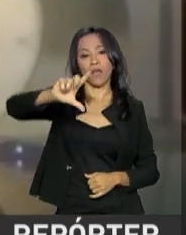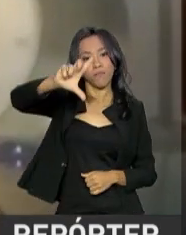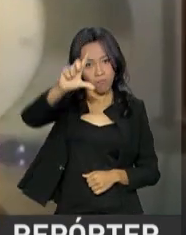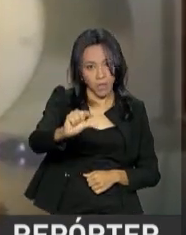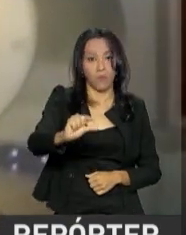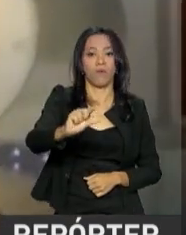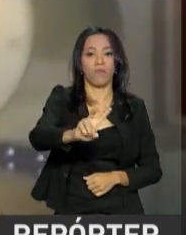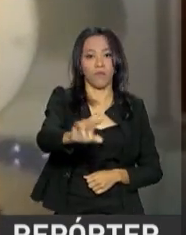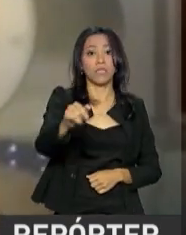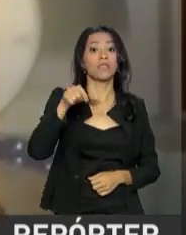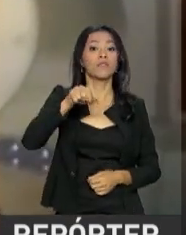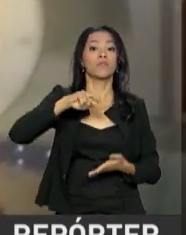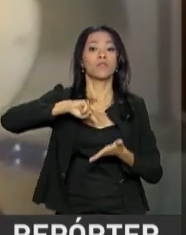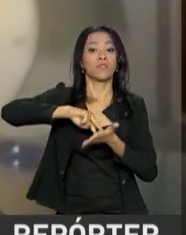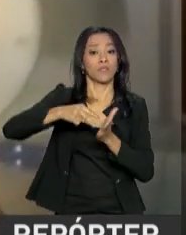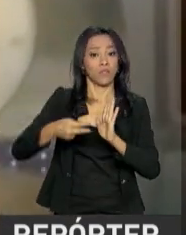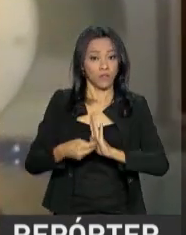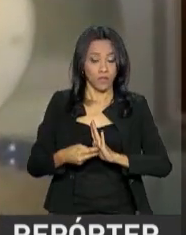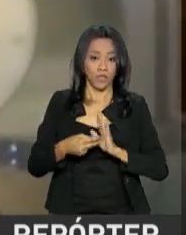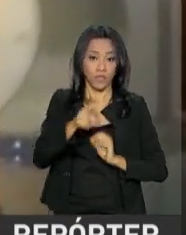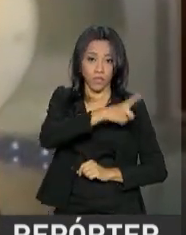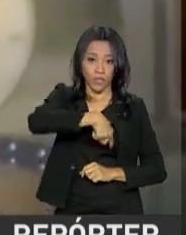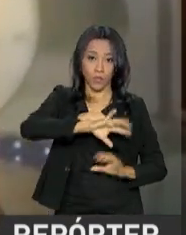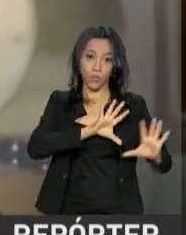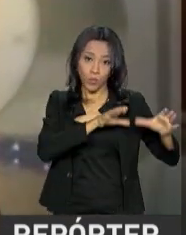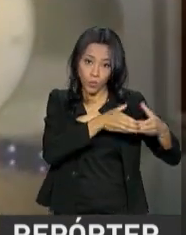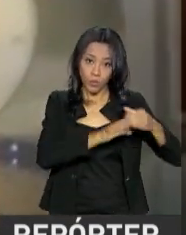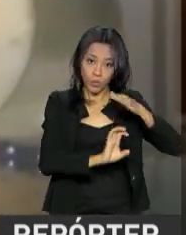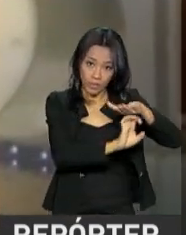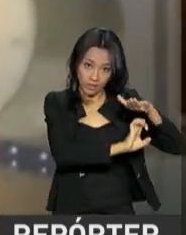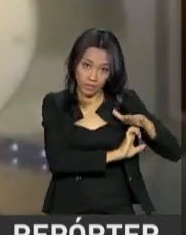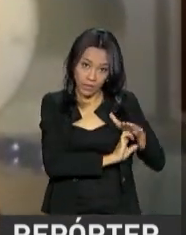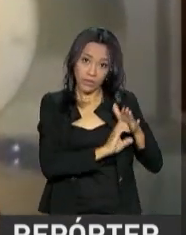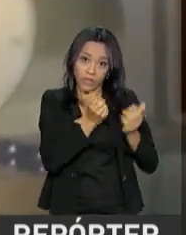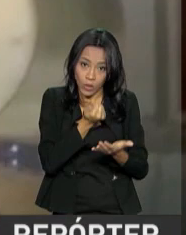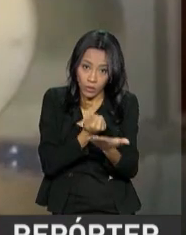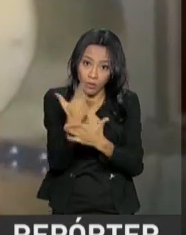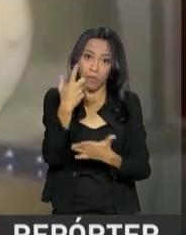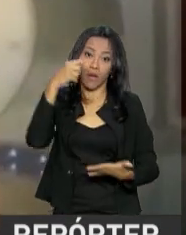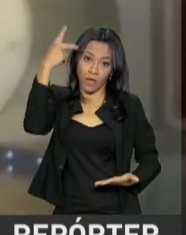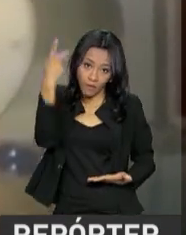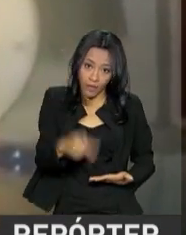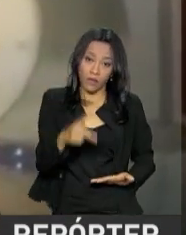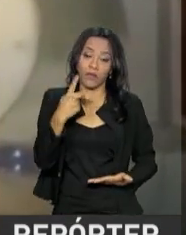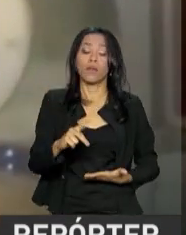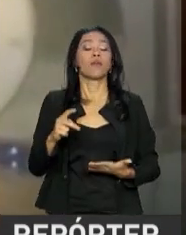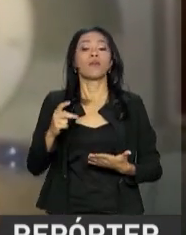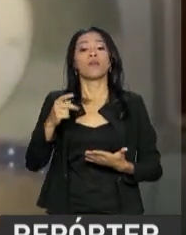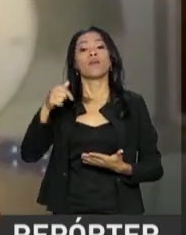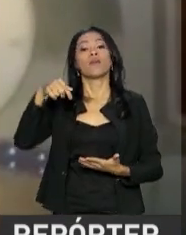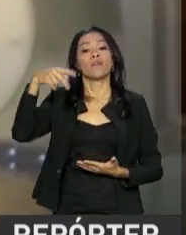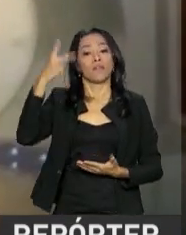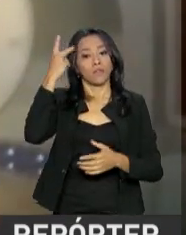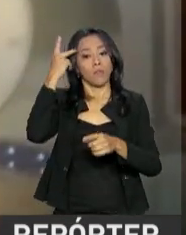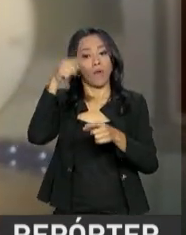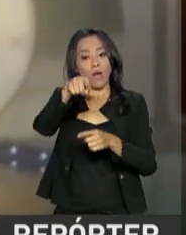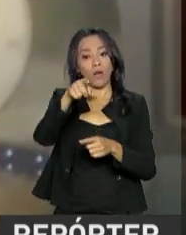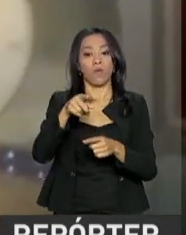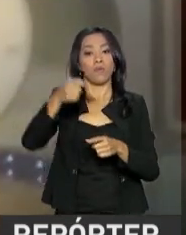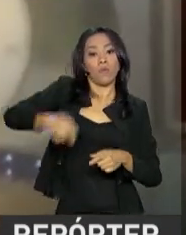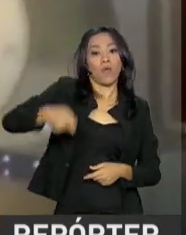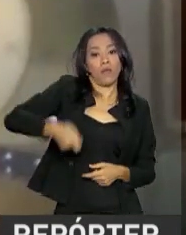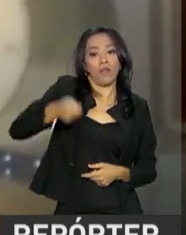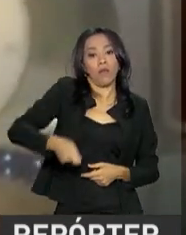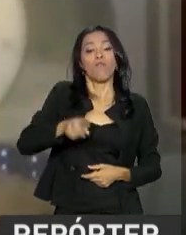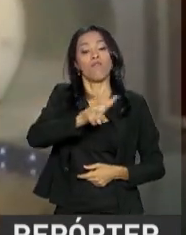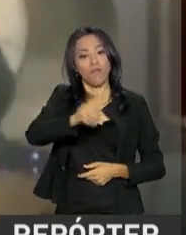isso significa mudanças sociais e se mataram os lotes aqui na hoje na bolsa de são paulo ofereceram propostas para a